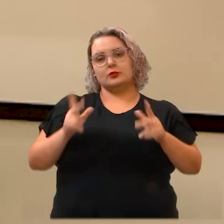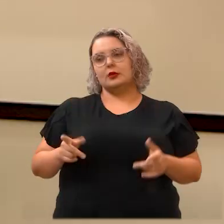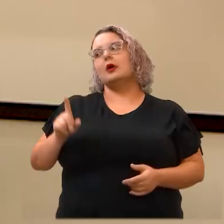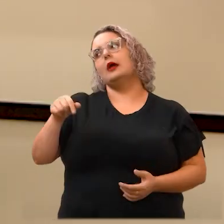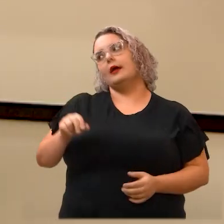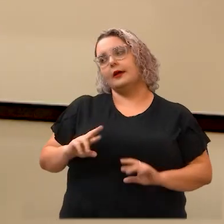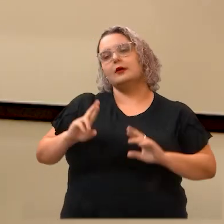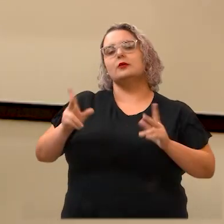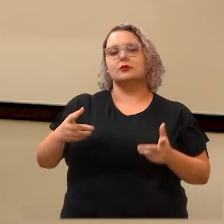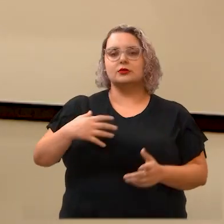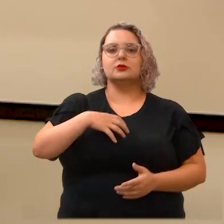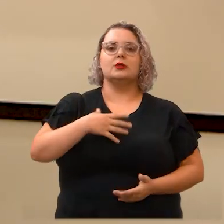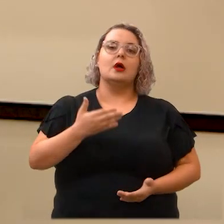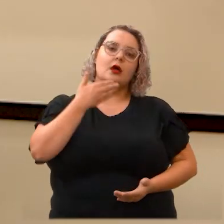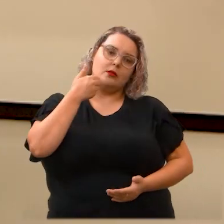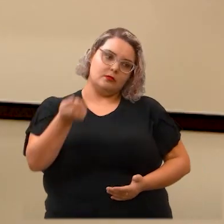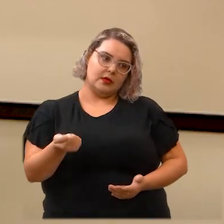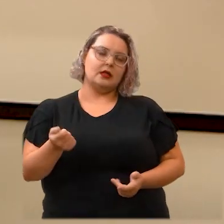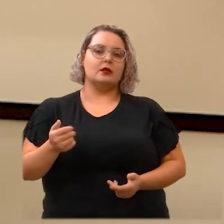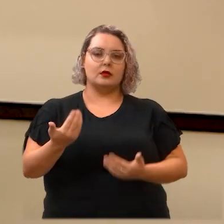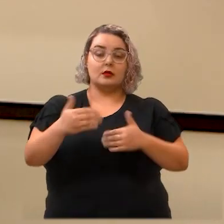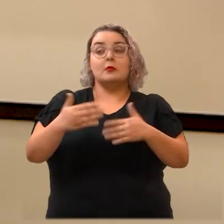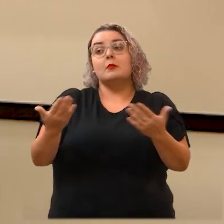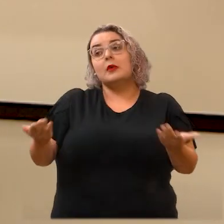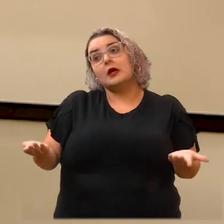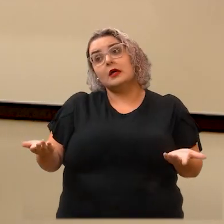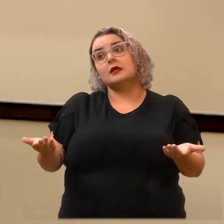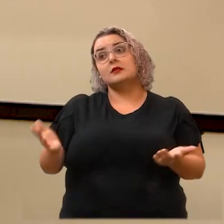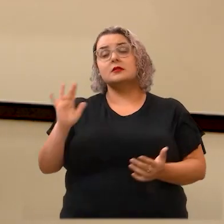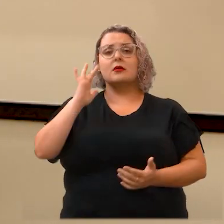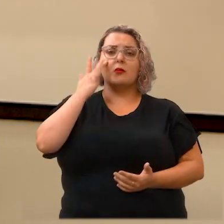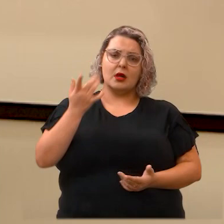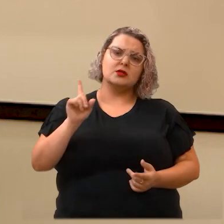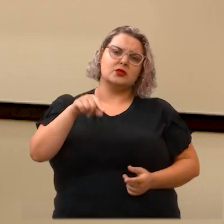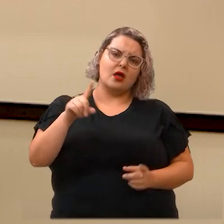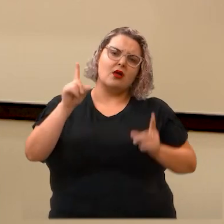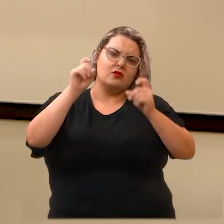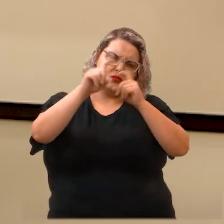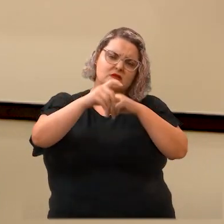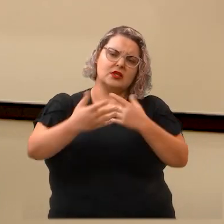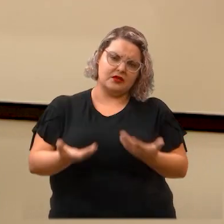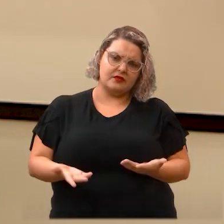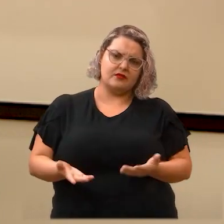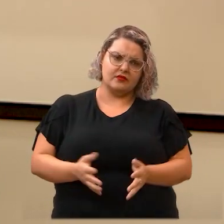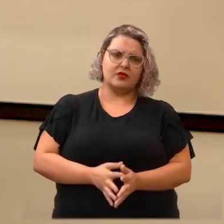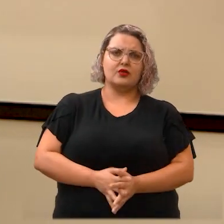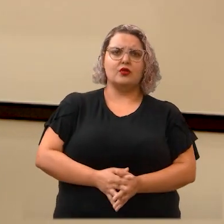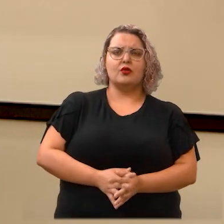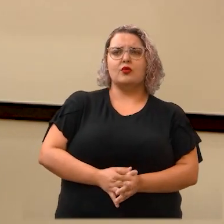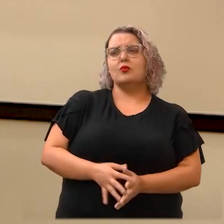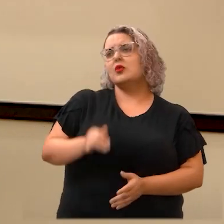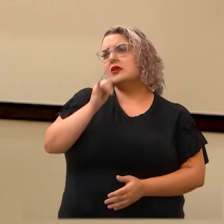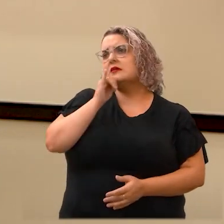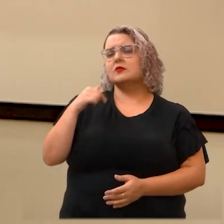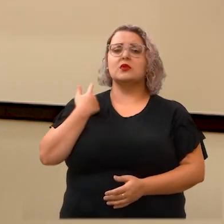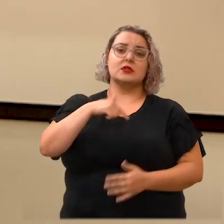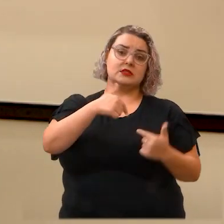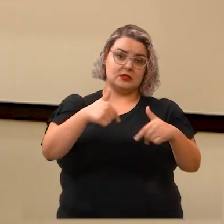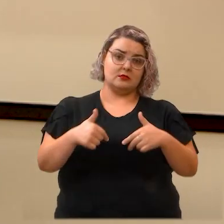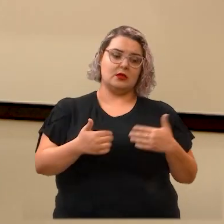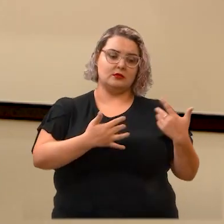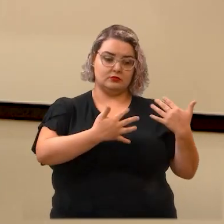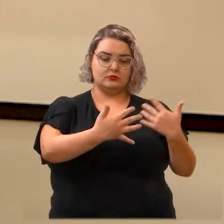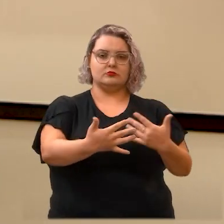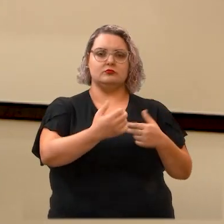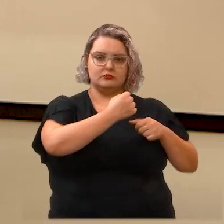diferente Aí você possibilidade de melhor na prova né mas eu acho que é Um Desafio e por exemplo a gente que trabalha